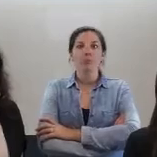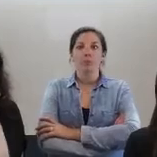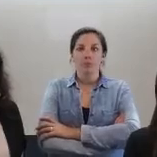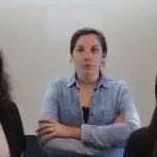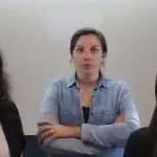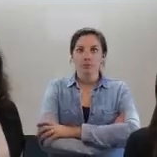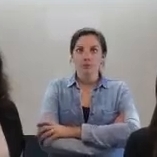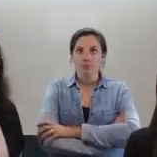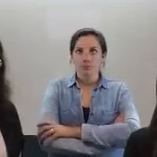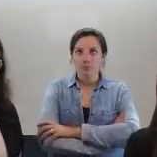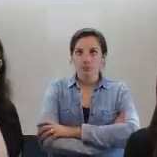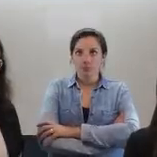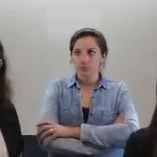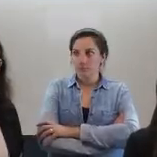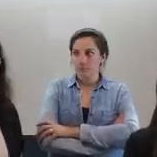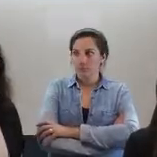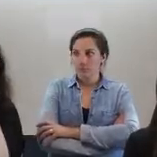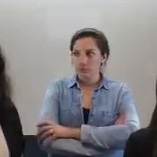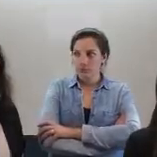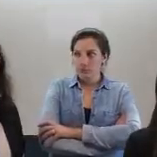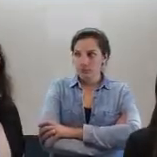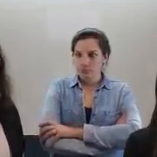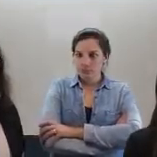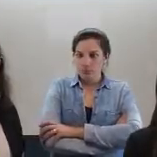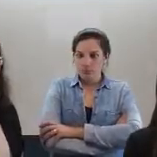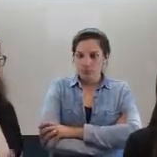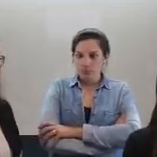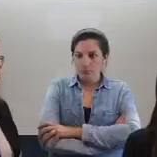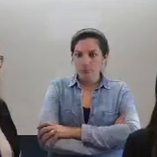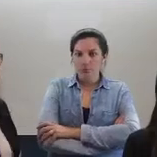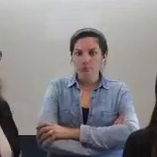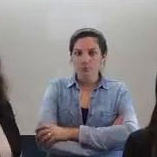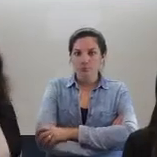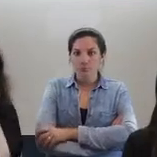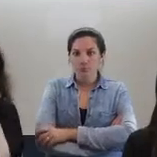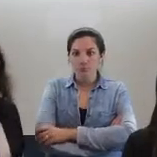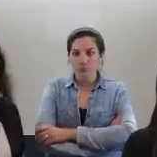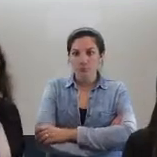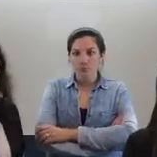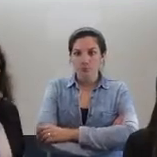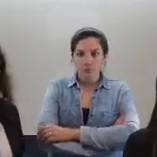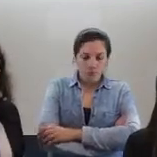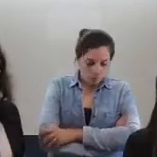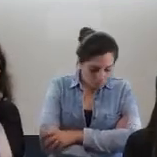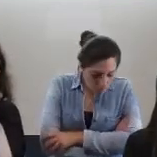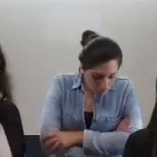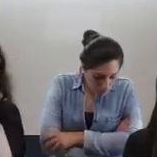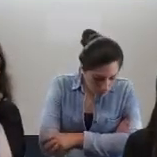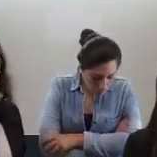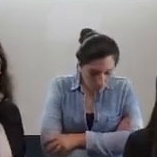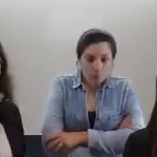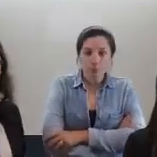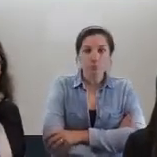EAD. A professora, ela também está disponibilizando para vocês, que ela já conversou comigo, algumas normas em formato